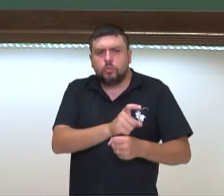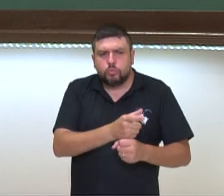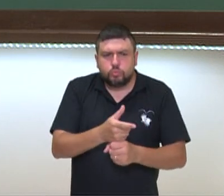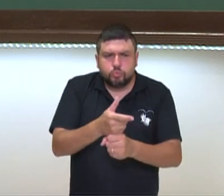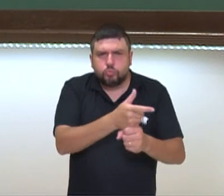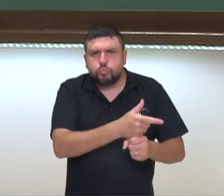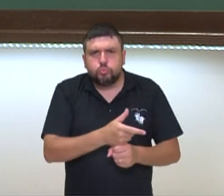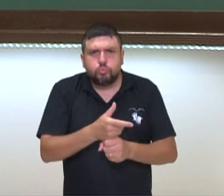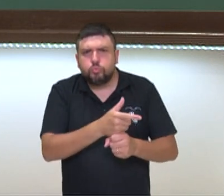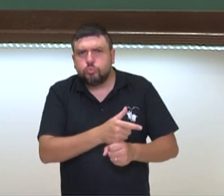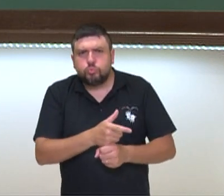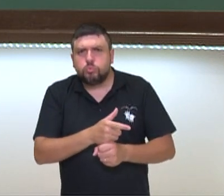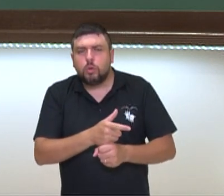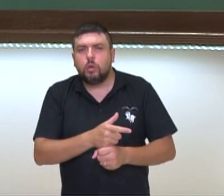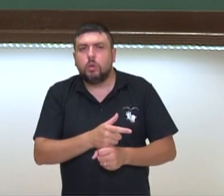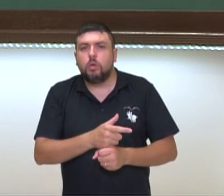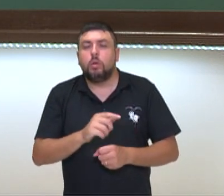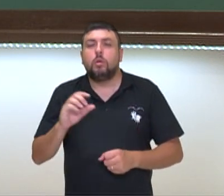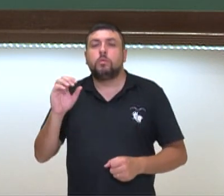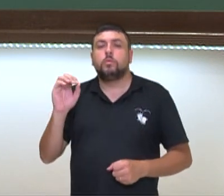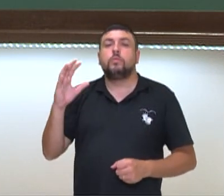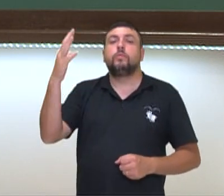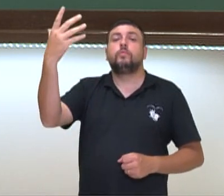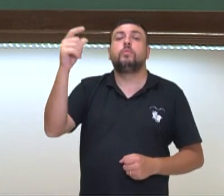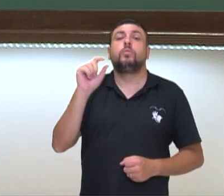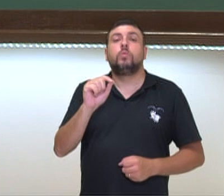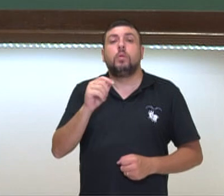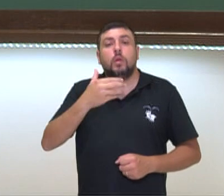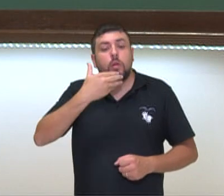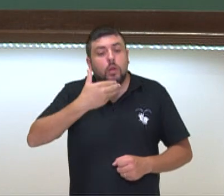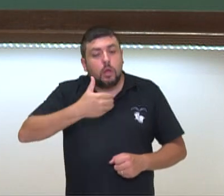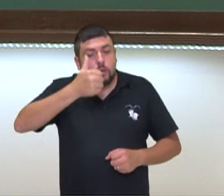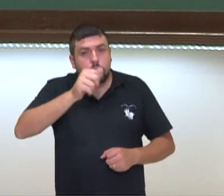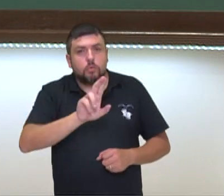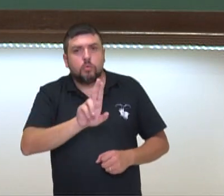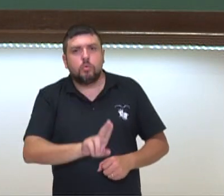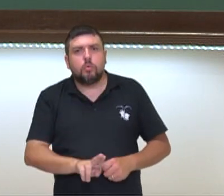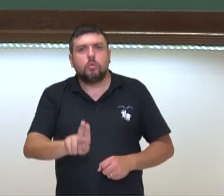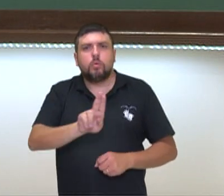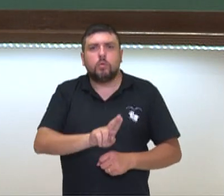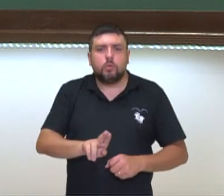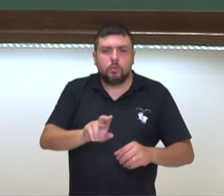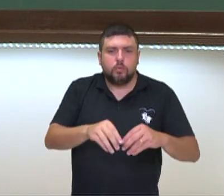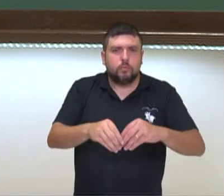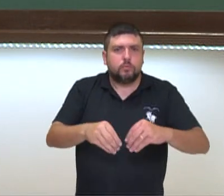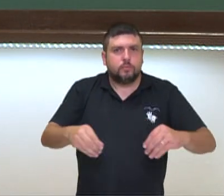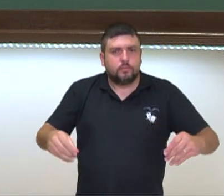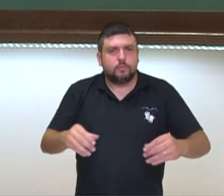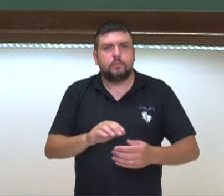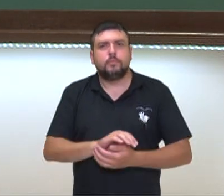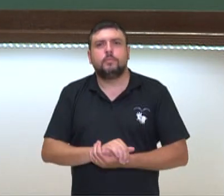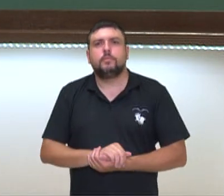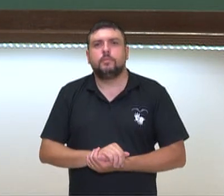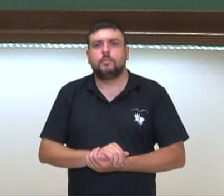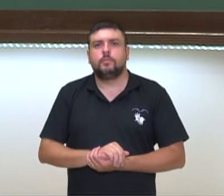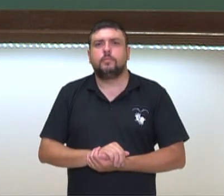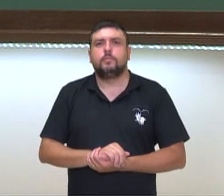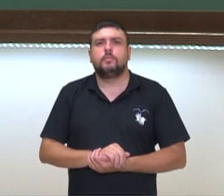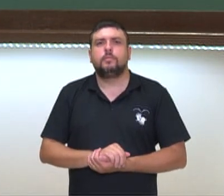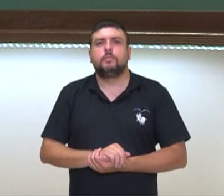como consequência um melhor uso disso no meu dia a dia. Ok, turma?